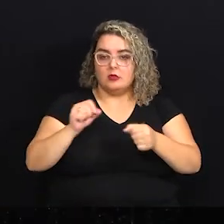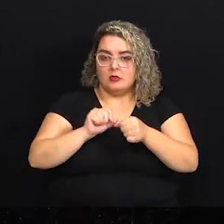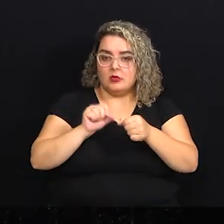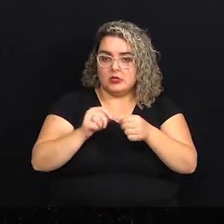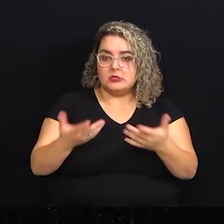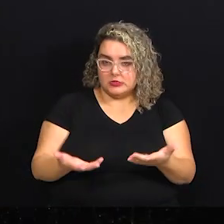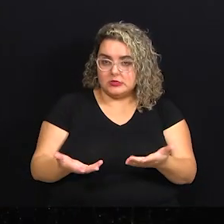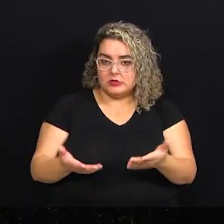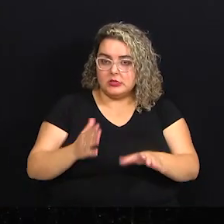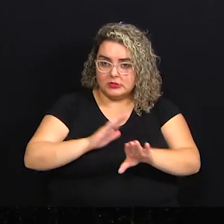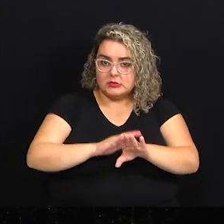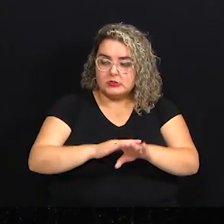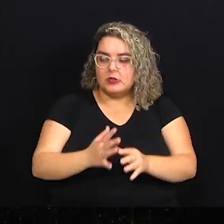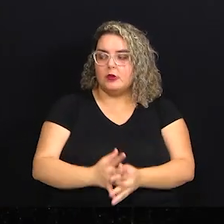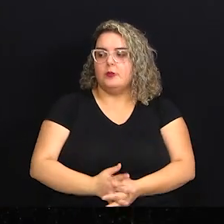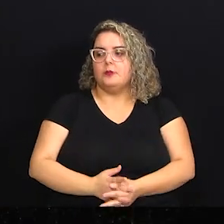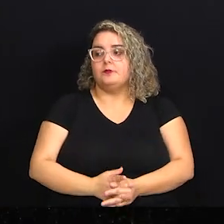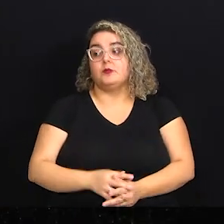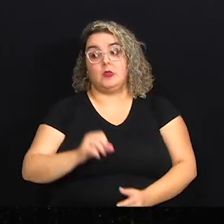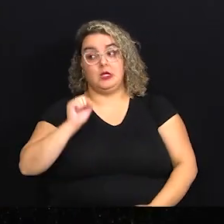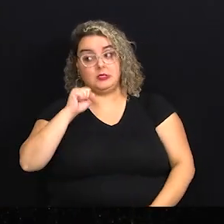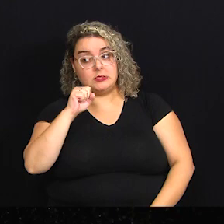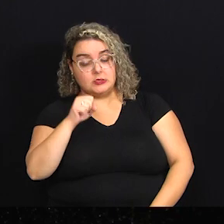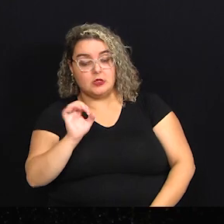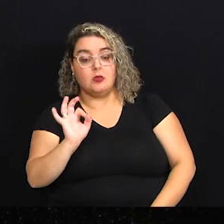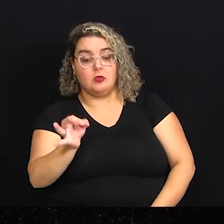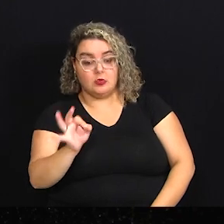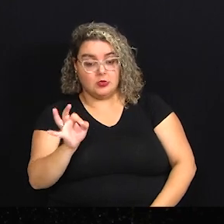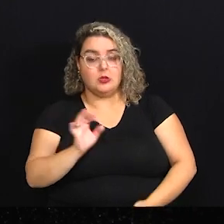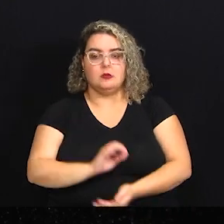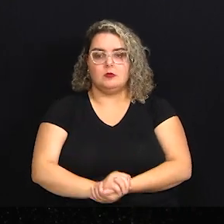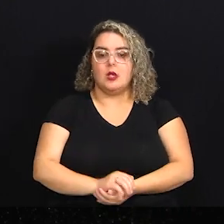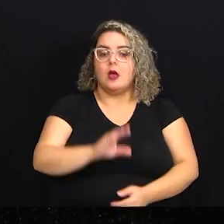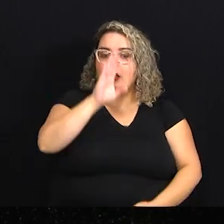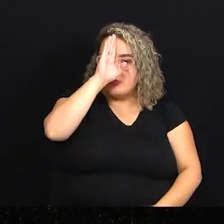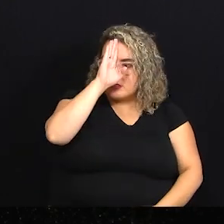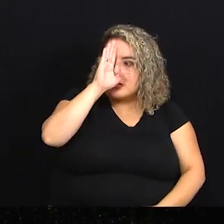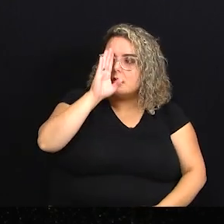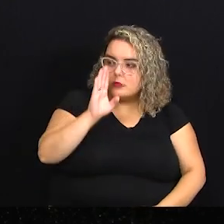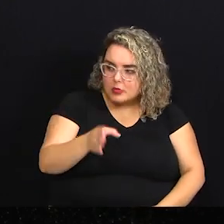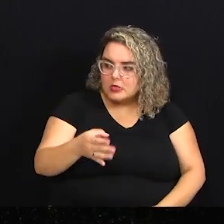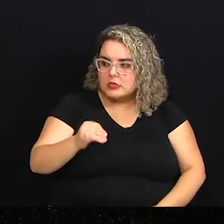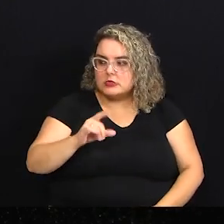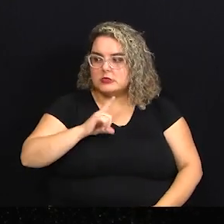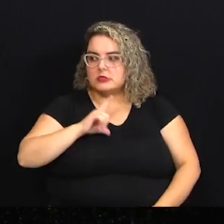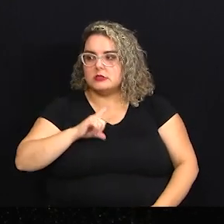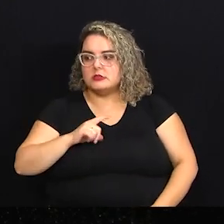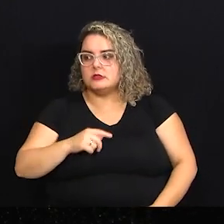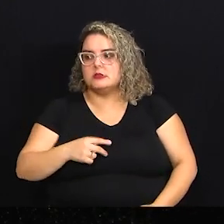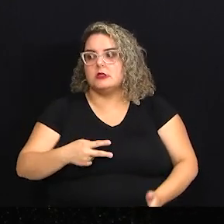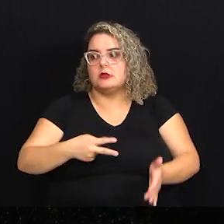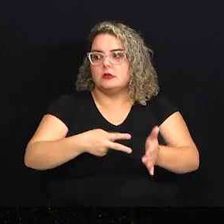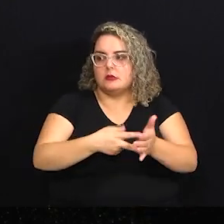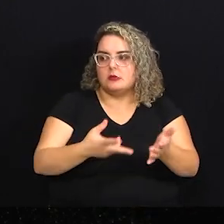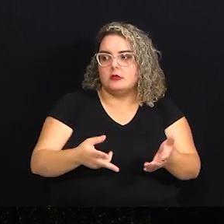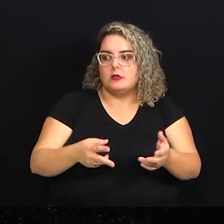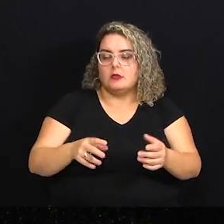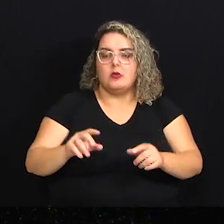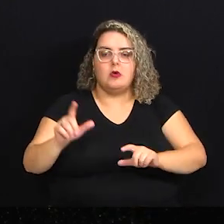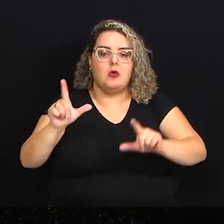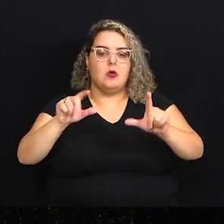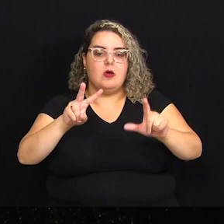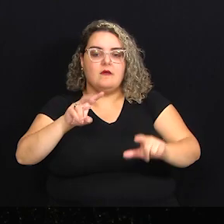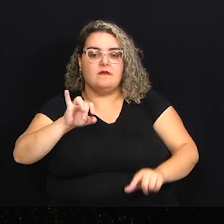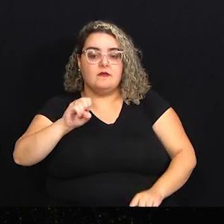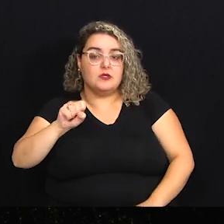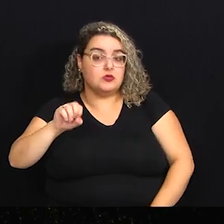tomada fazer essa ação aí? Sim, com certeza. Principalmente se você tem algum aparelho que fica com